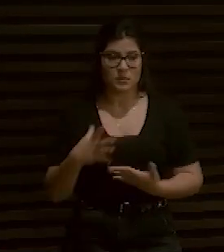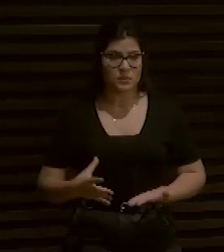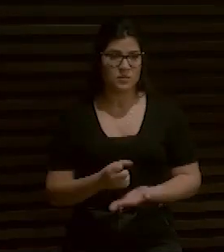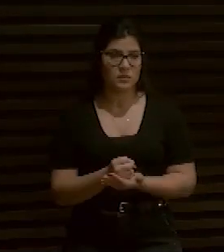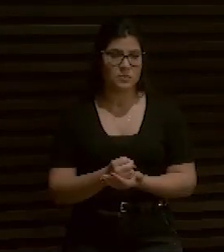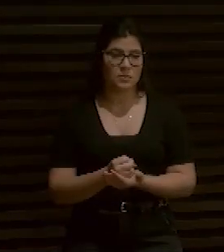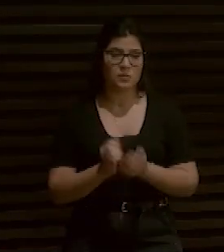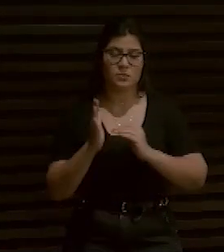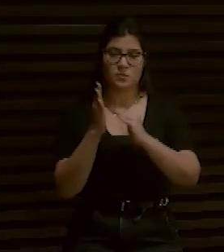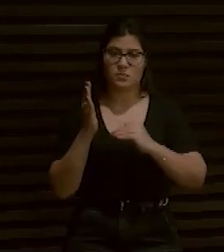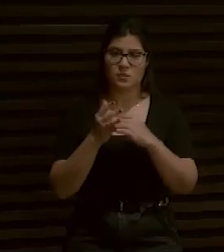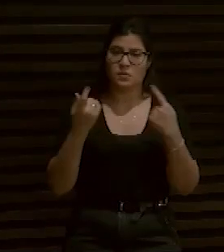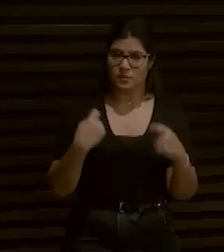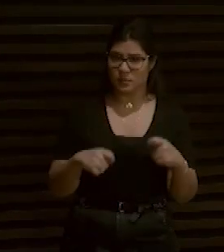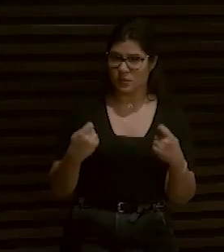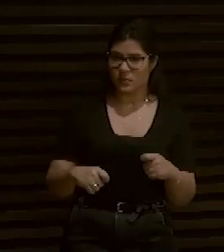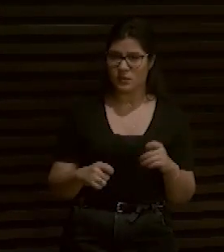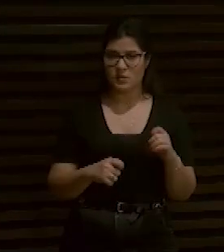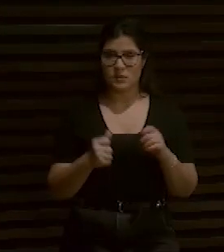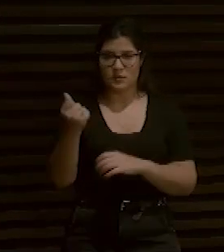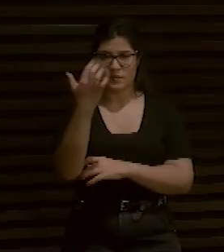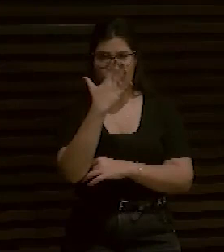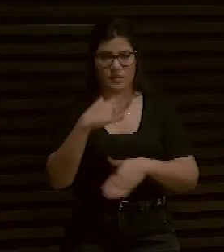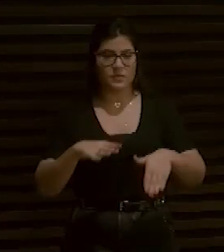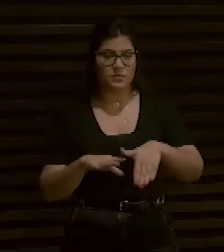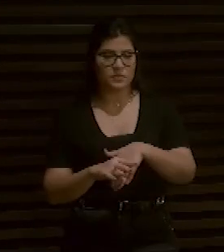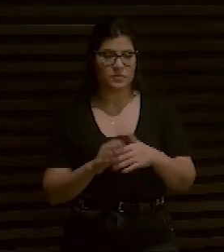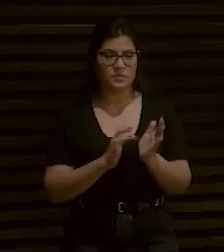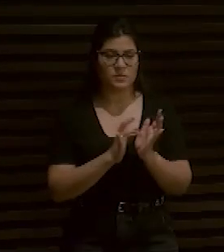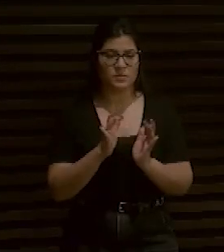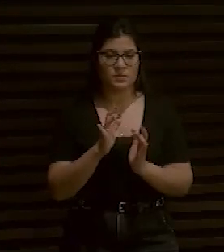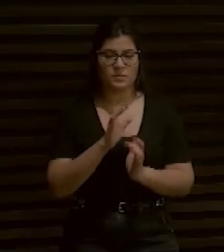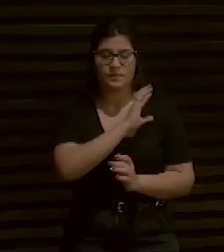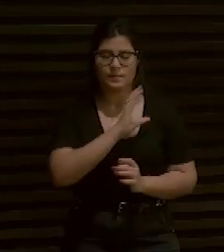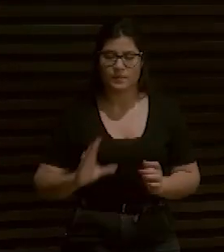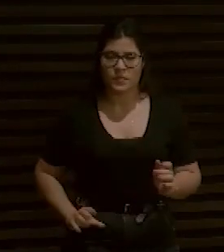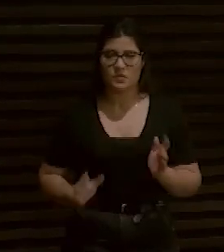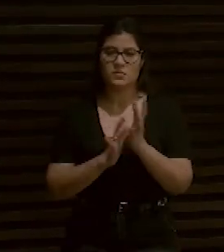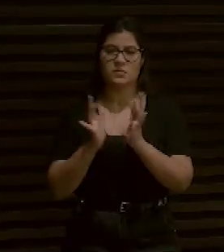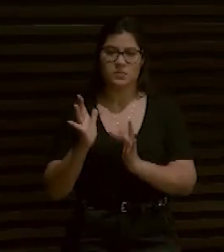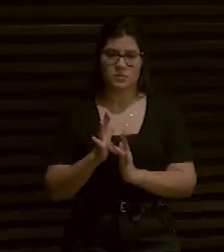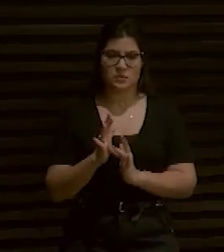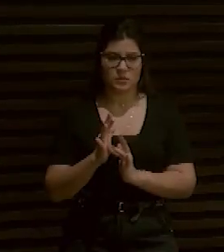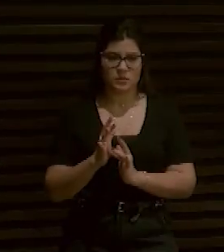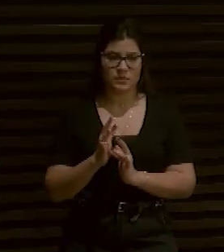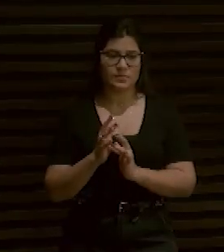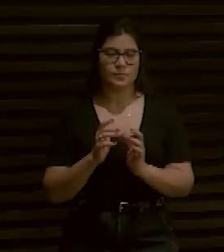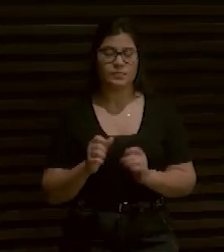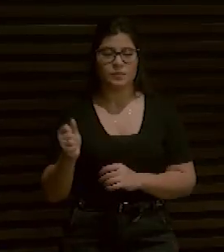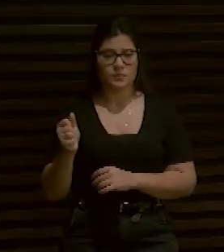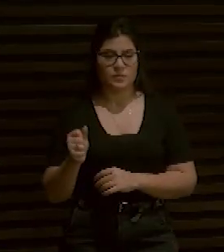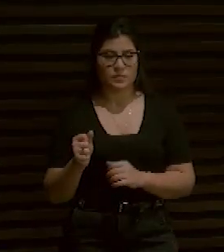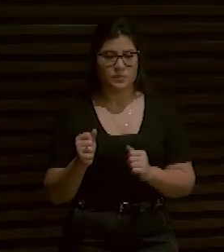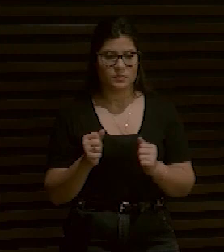era preciso foi revelado em Cristo Jesus. O mistério que estava oculto em Cristo se revelou. E isso